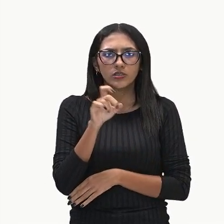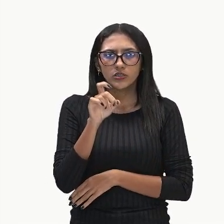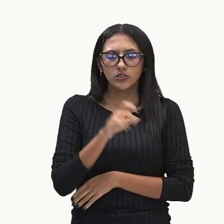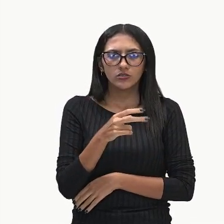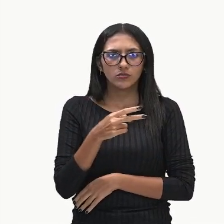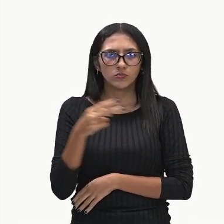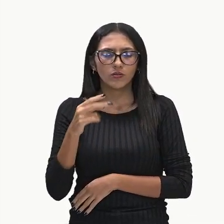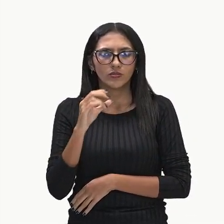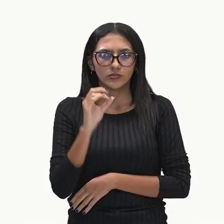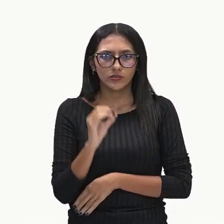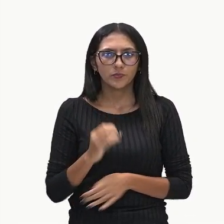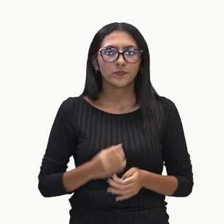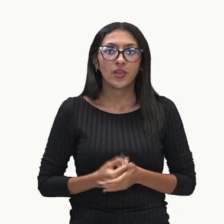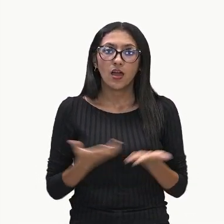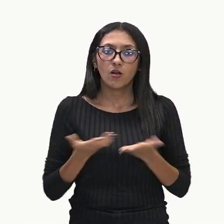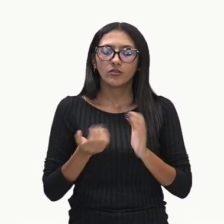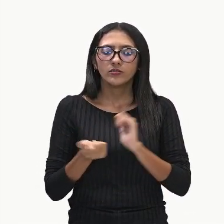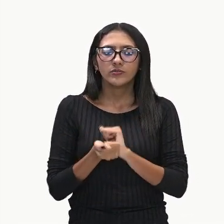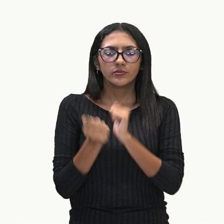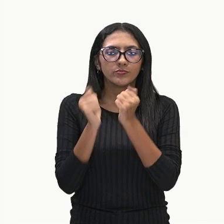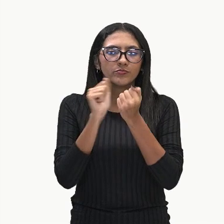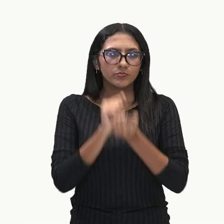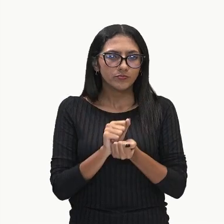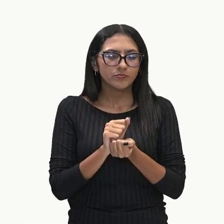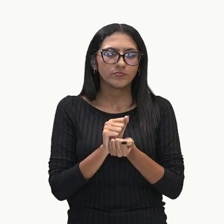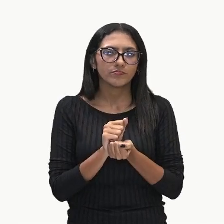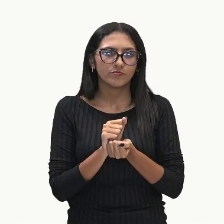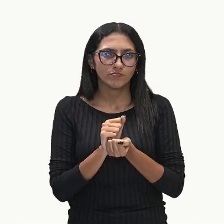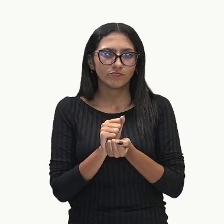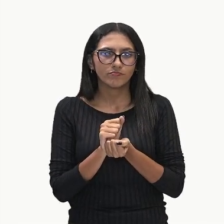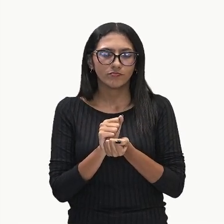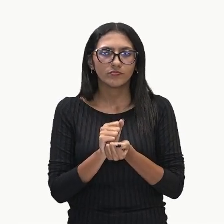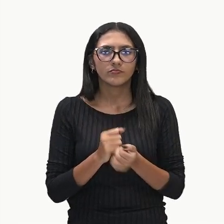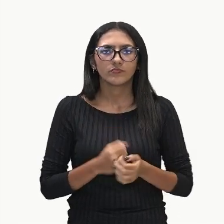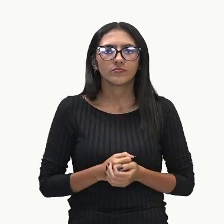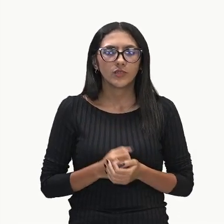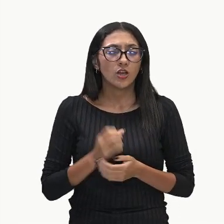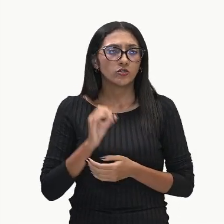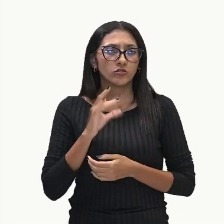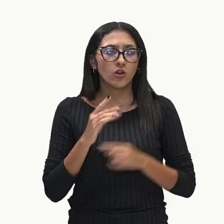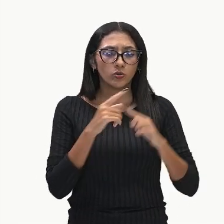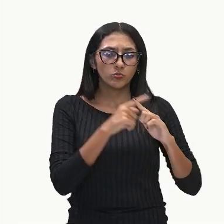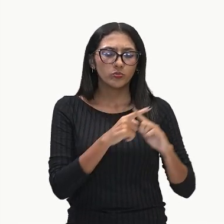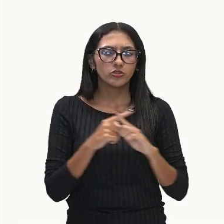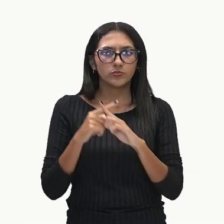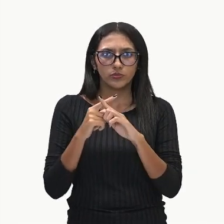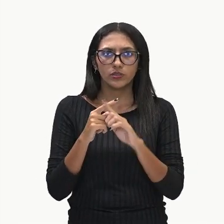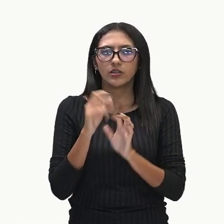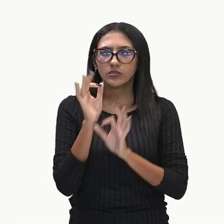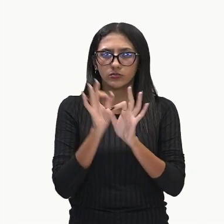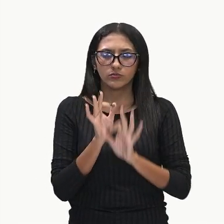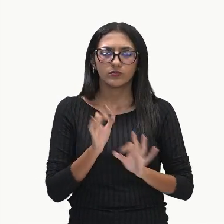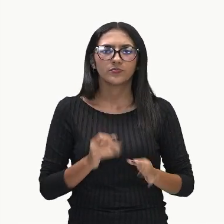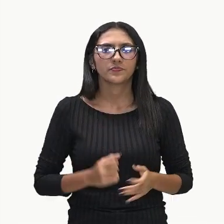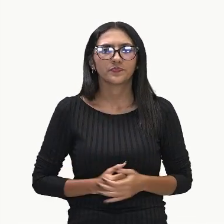agora na forma fatorada, na forma de uma multiplicação. Então, não esquece, quem vem à frente